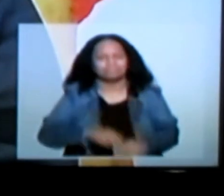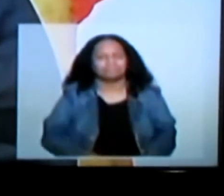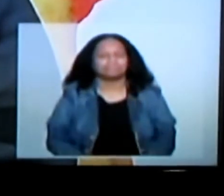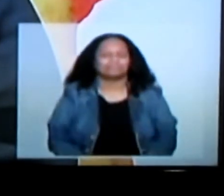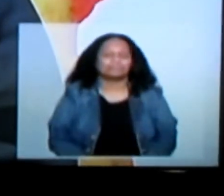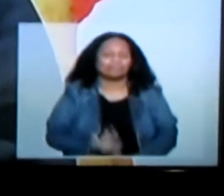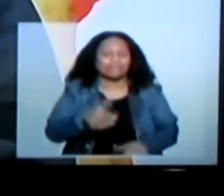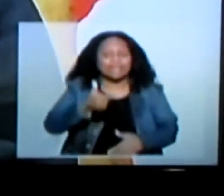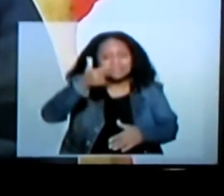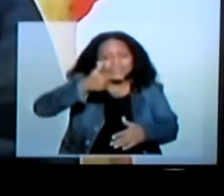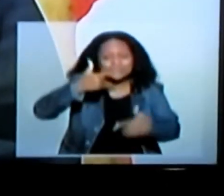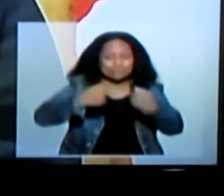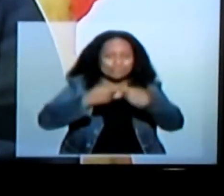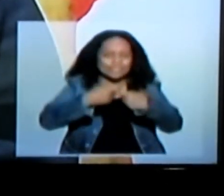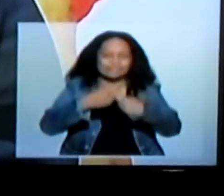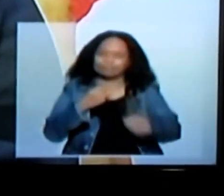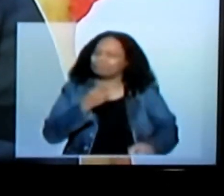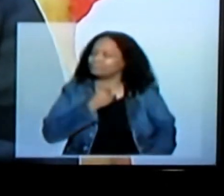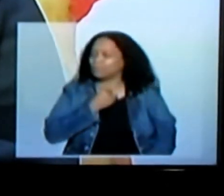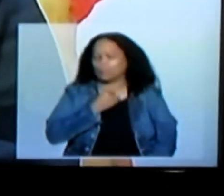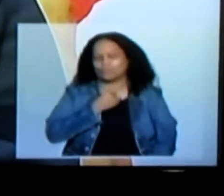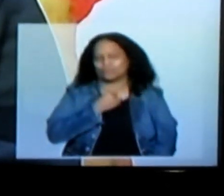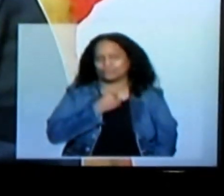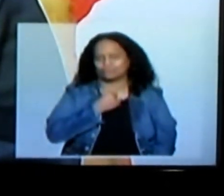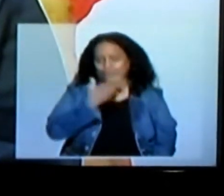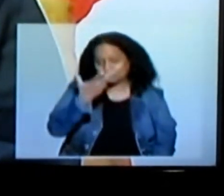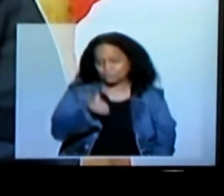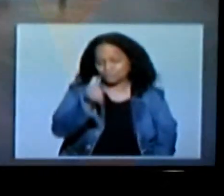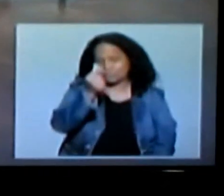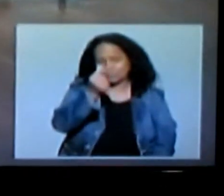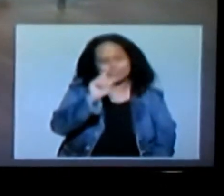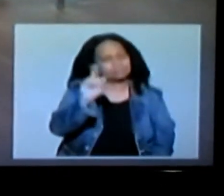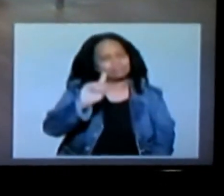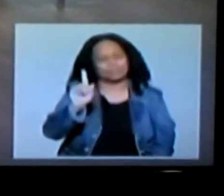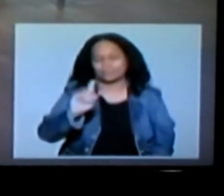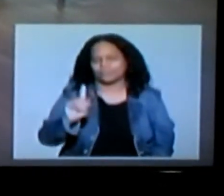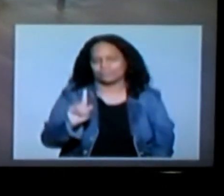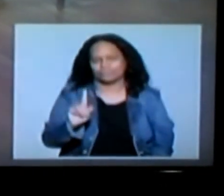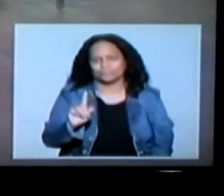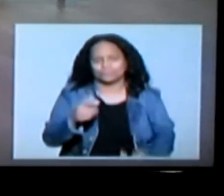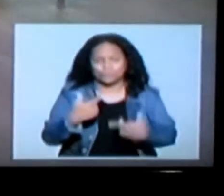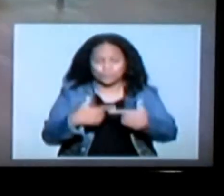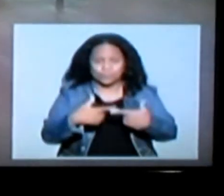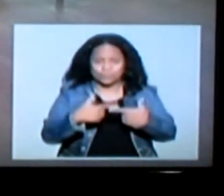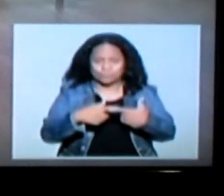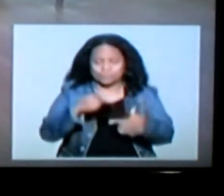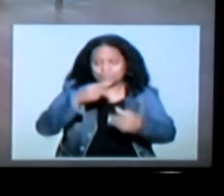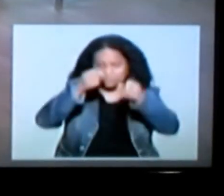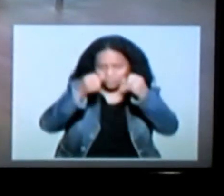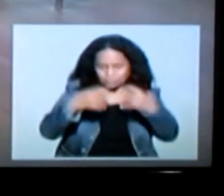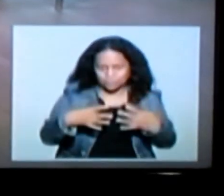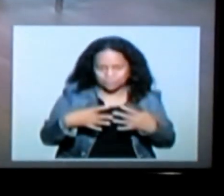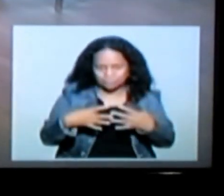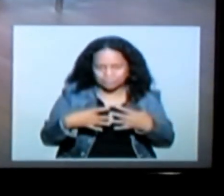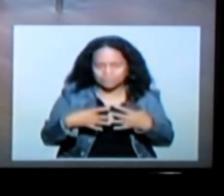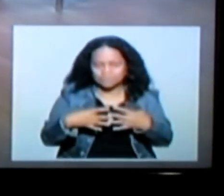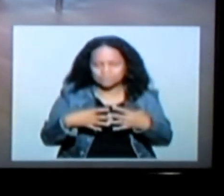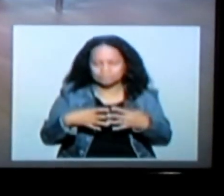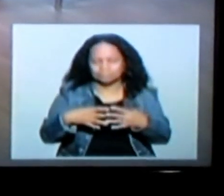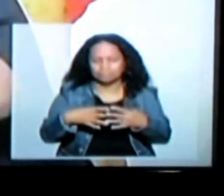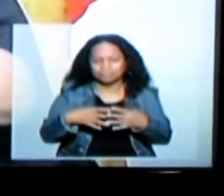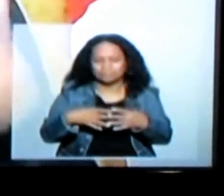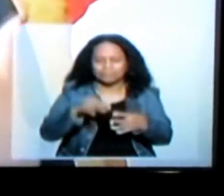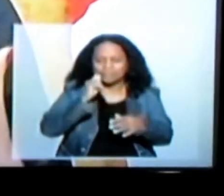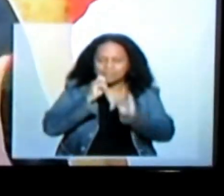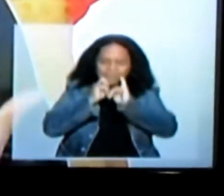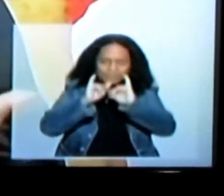final. E aí, Segunda Guerra não pode. Por exemplo, o Diário de Anne Frank não pode ser. Eles. É porque